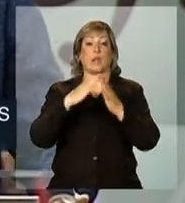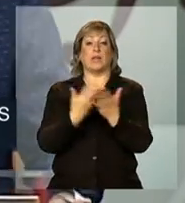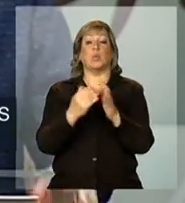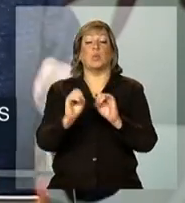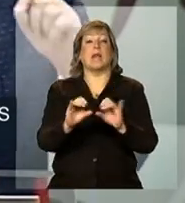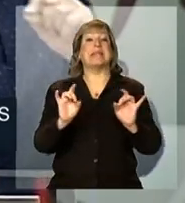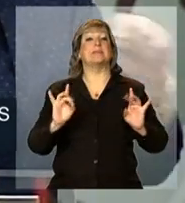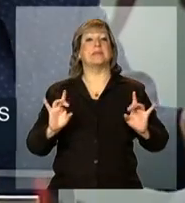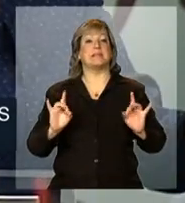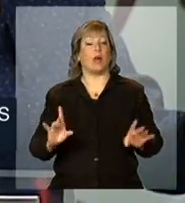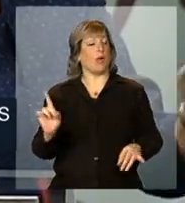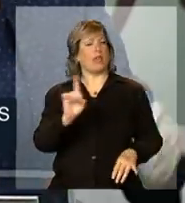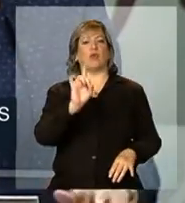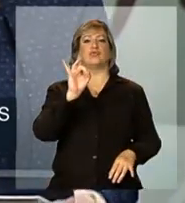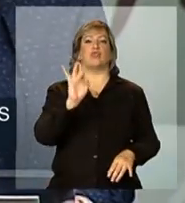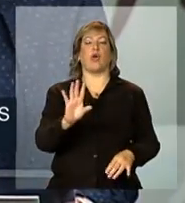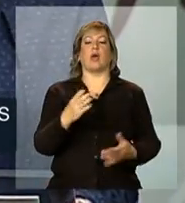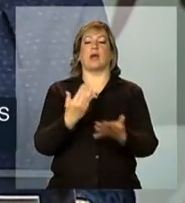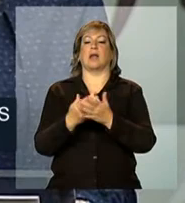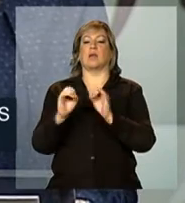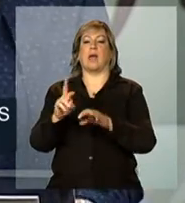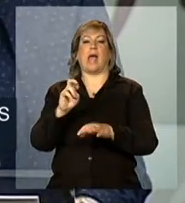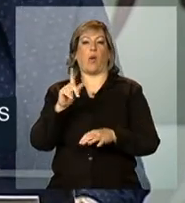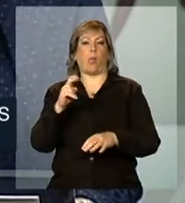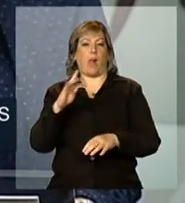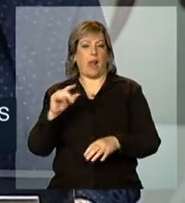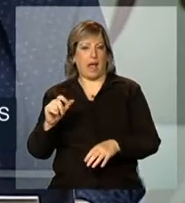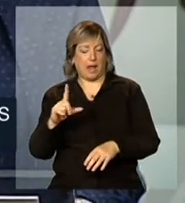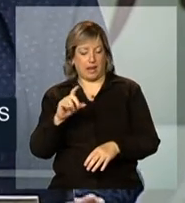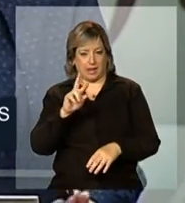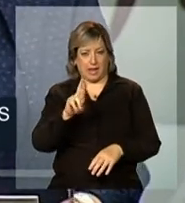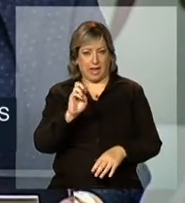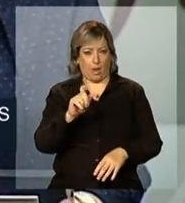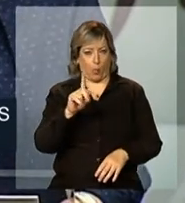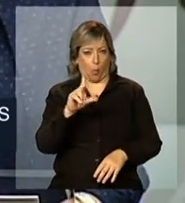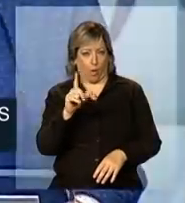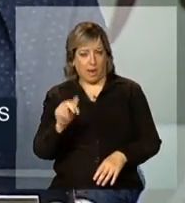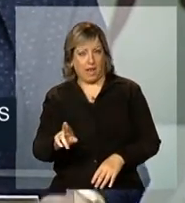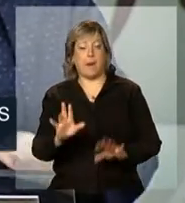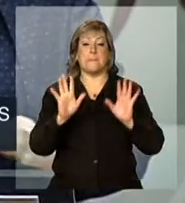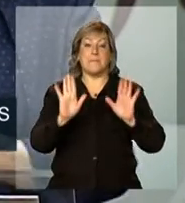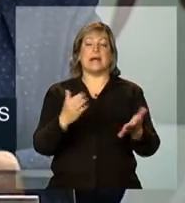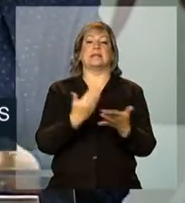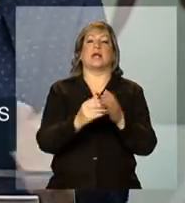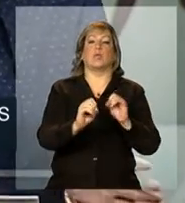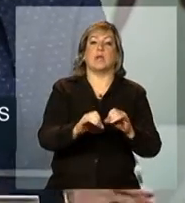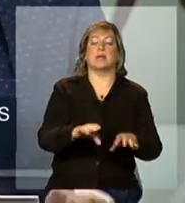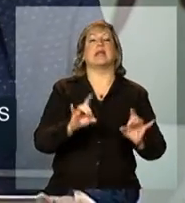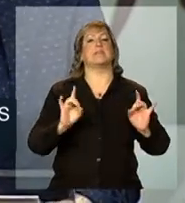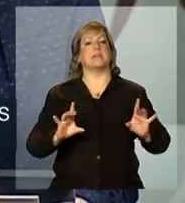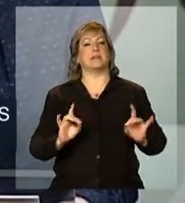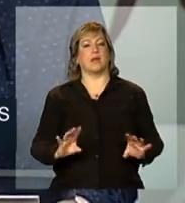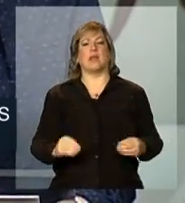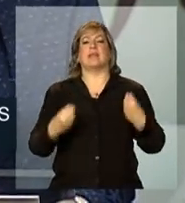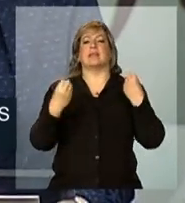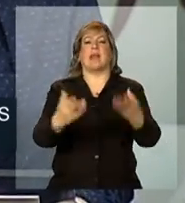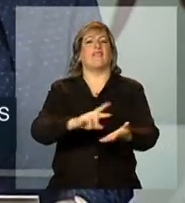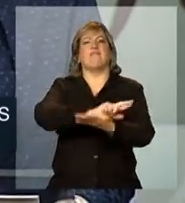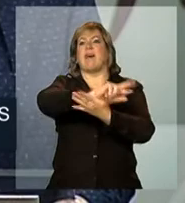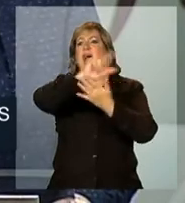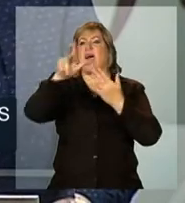não só na educação regular, mas na educação especial, oferecidas por várias